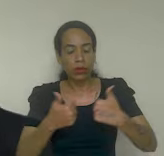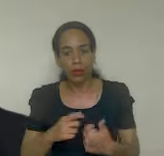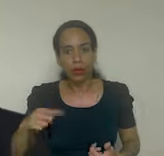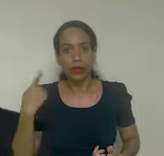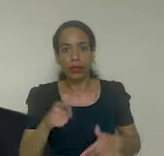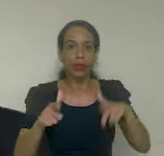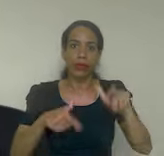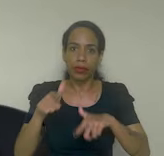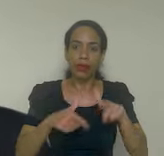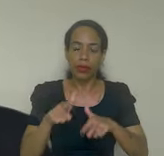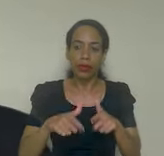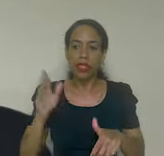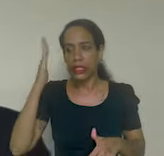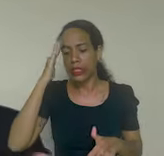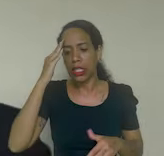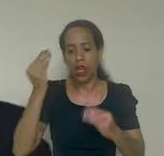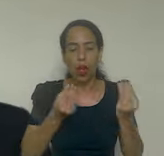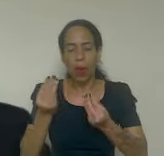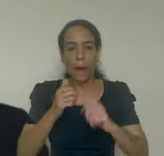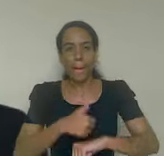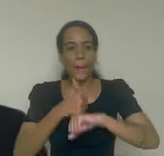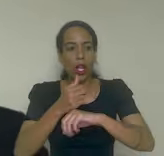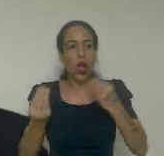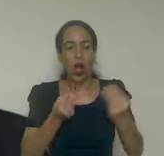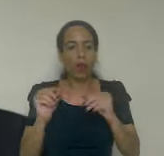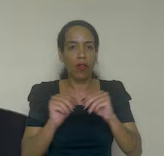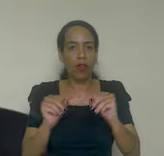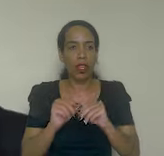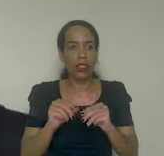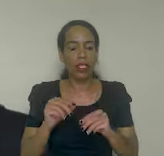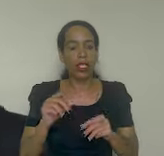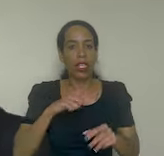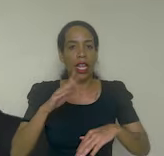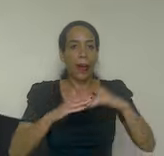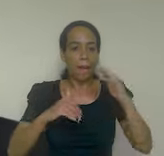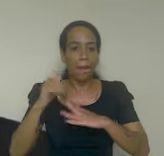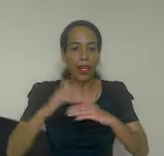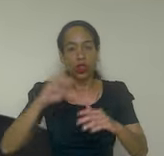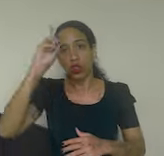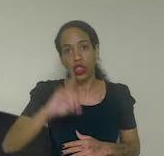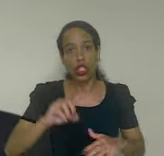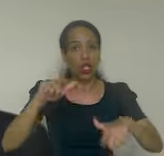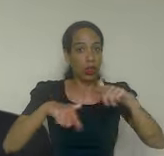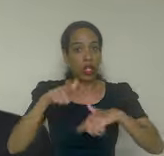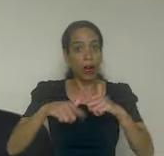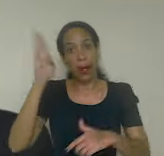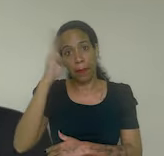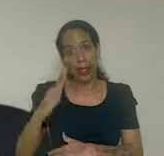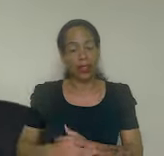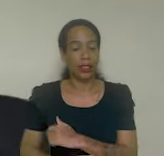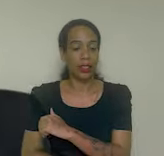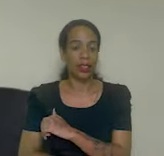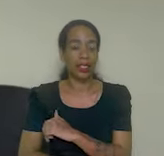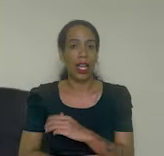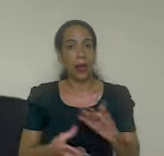nossa área de atuação, entender um pouquinho melhor como funciona na teoria e na prática o direito do trabalho brasileiro.